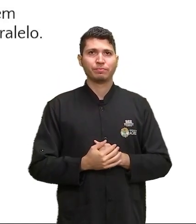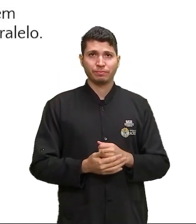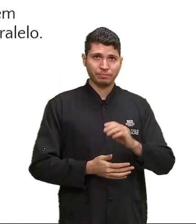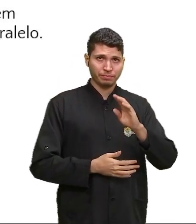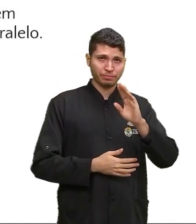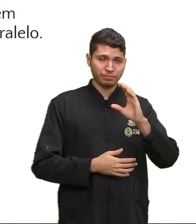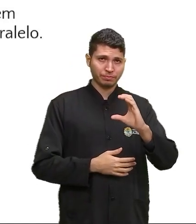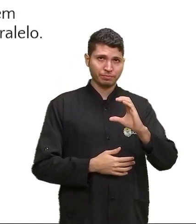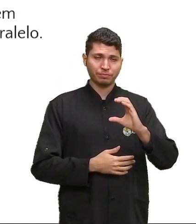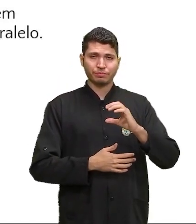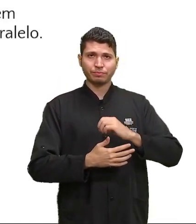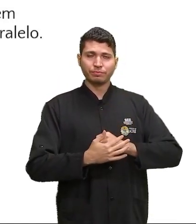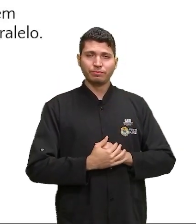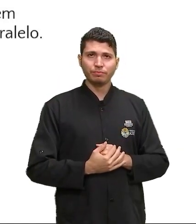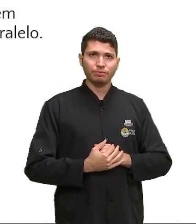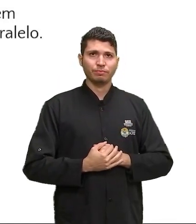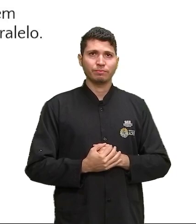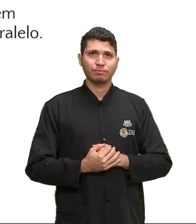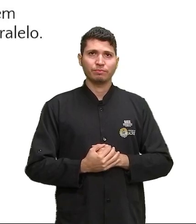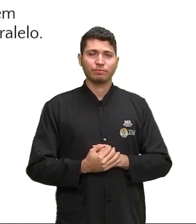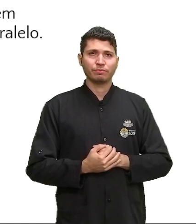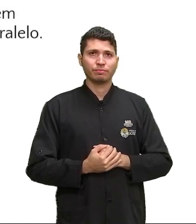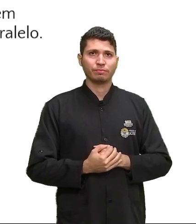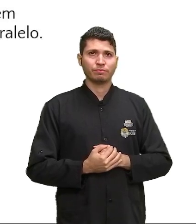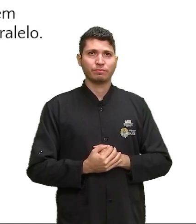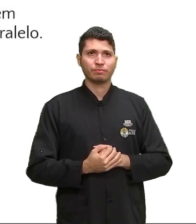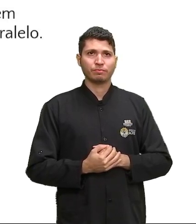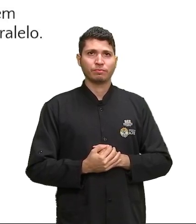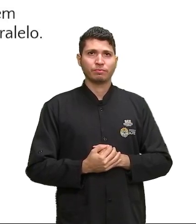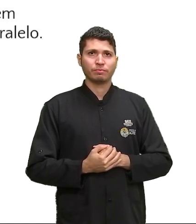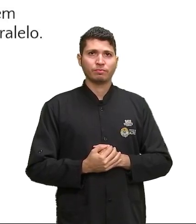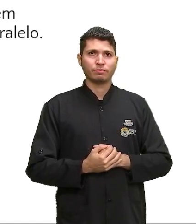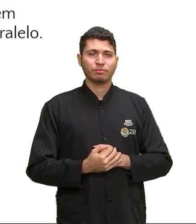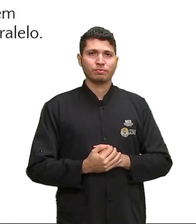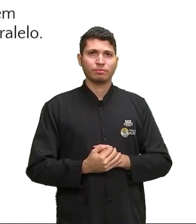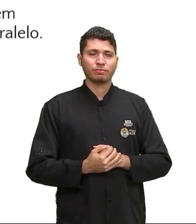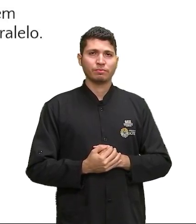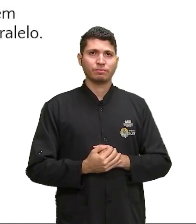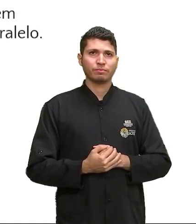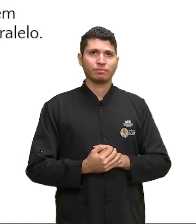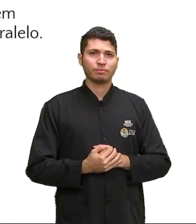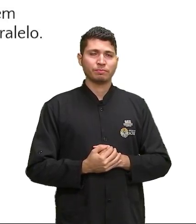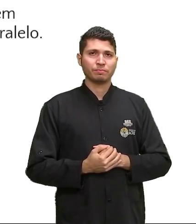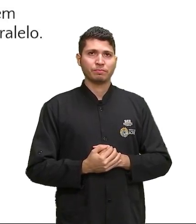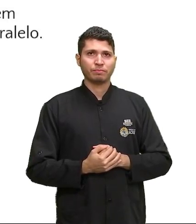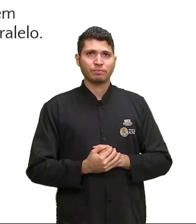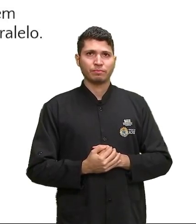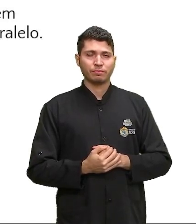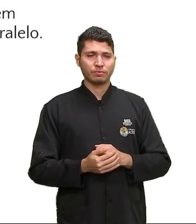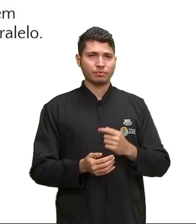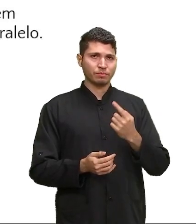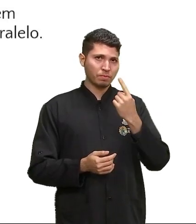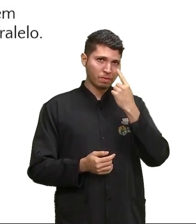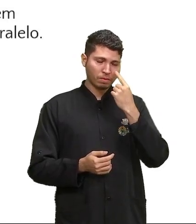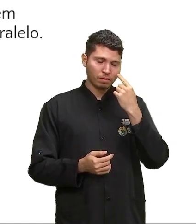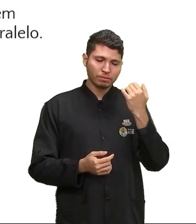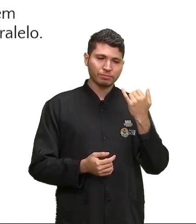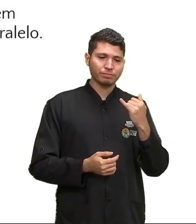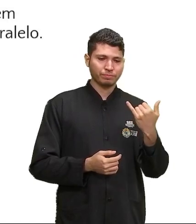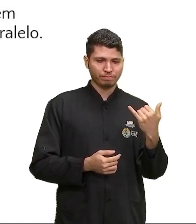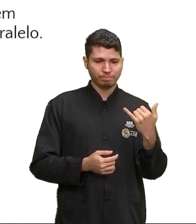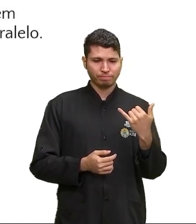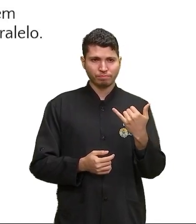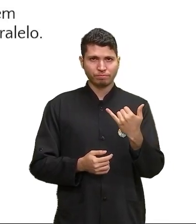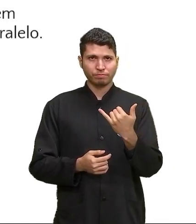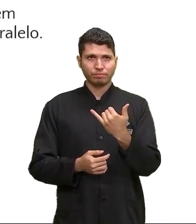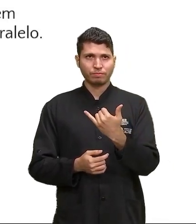Alternativa C. O C, o que vai acontecer aqui, pessoal? Por que ela está certa? A corrente, né, ela está passando aqui,